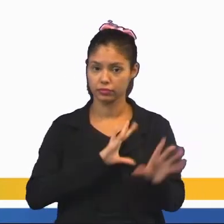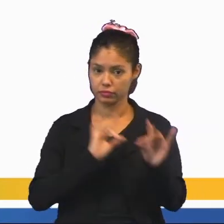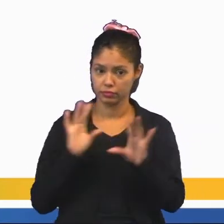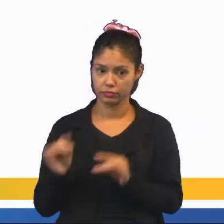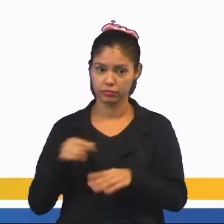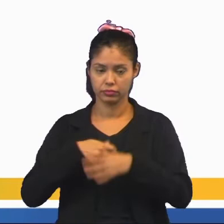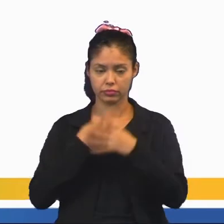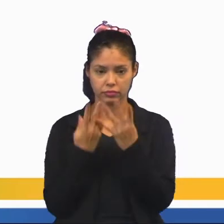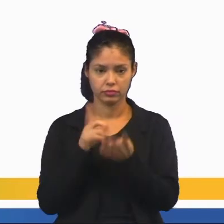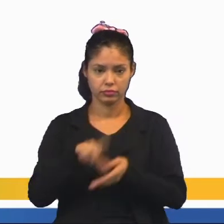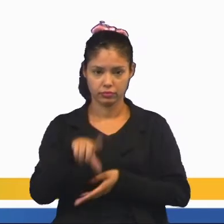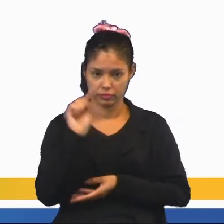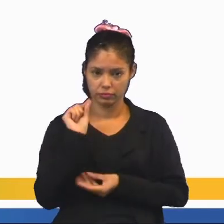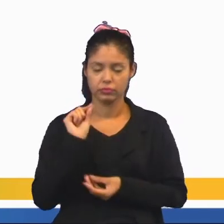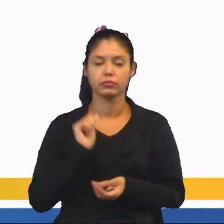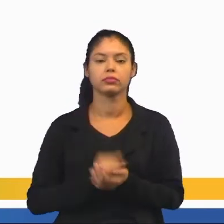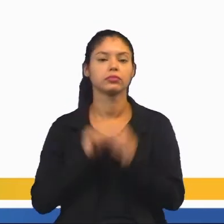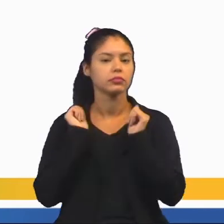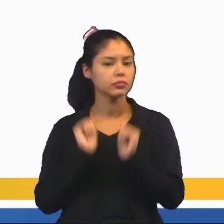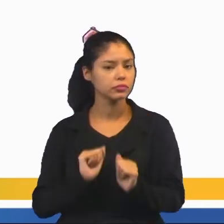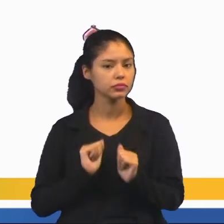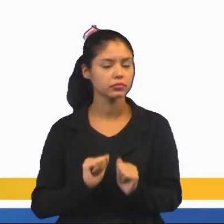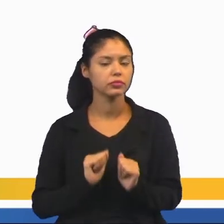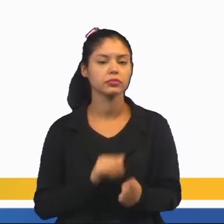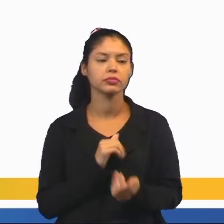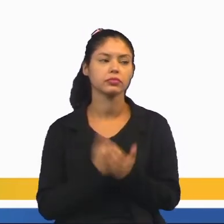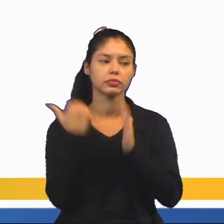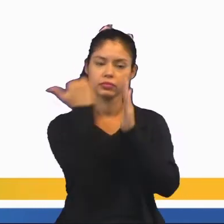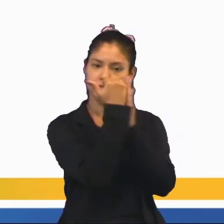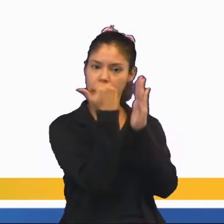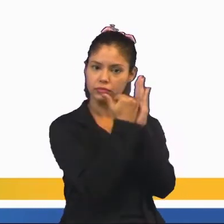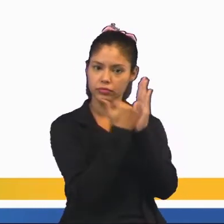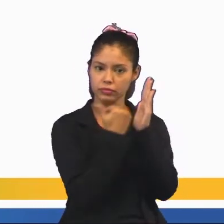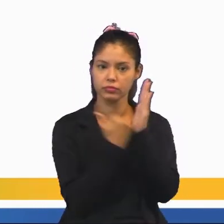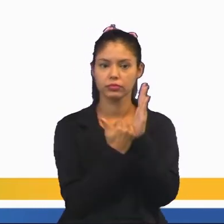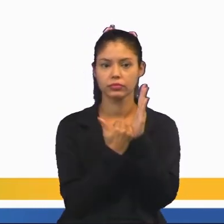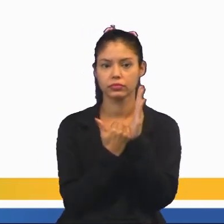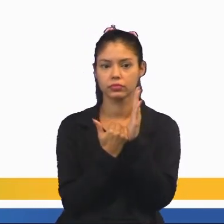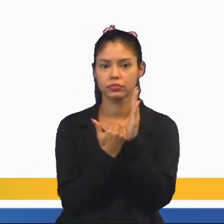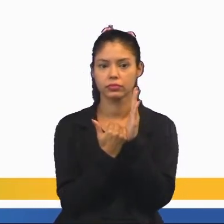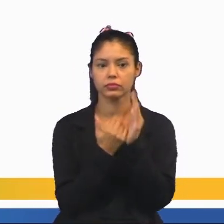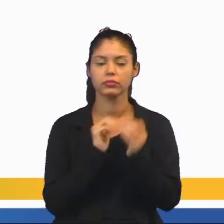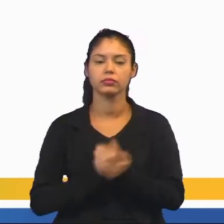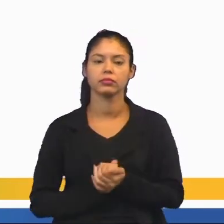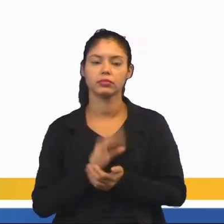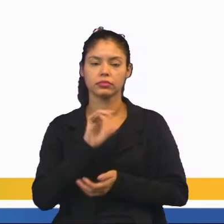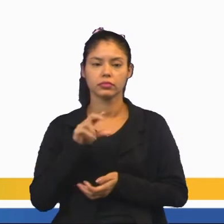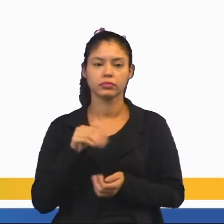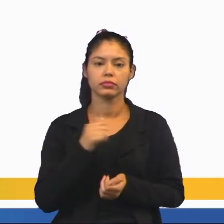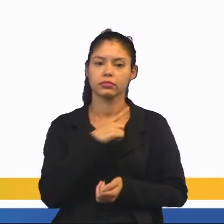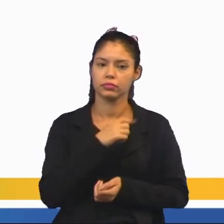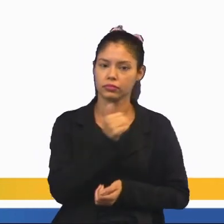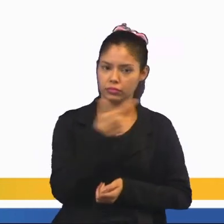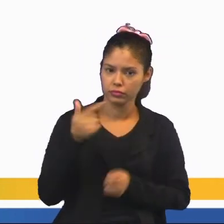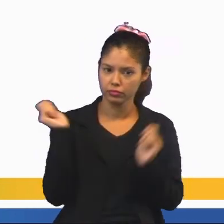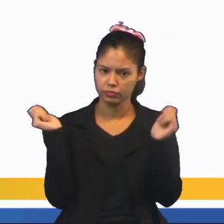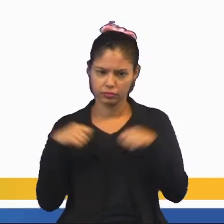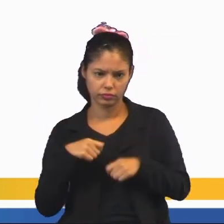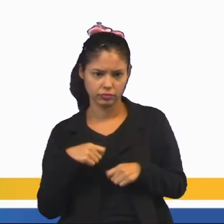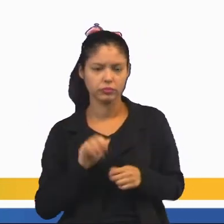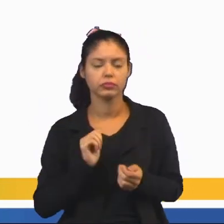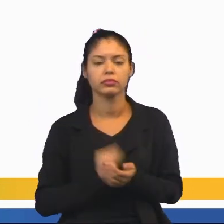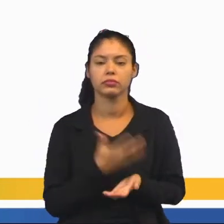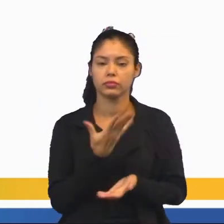que para cada carta que escolhemos, para a ordem das centenas, teremos